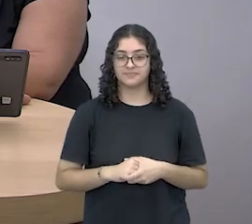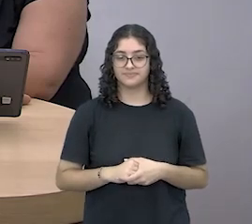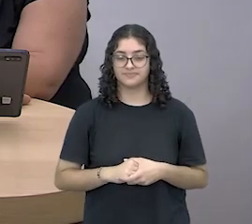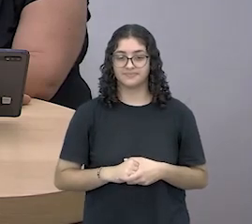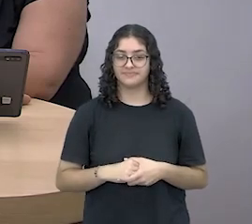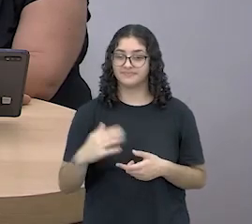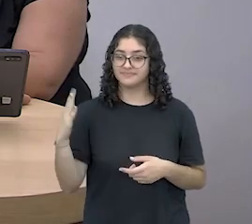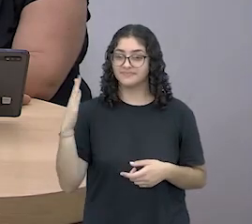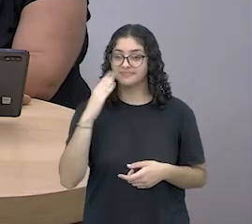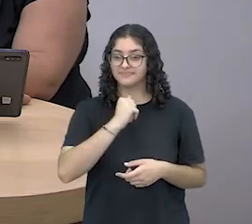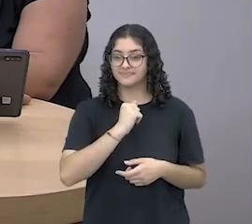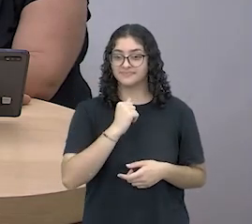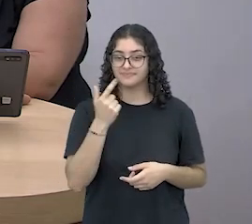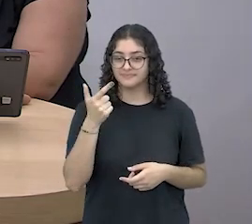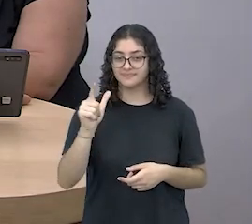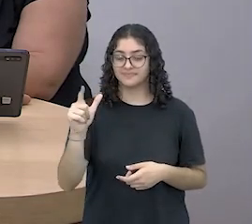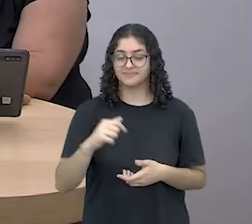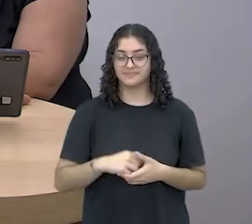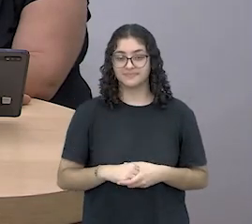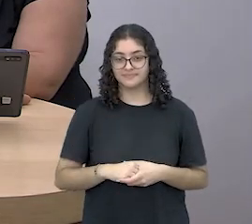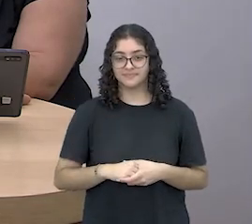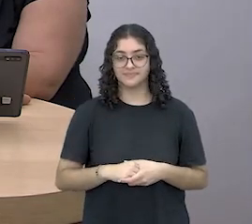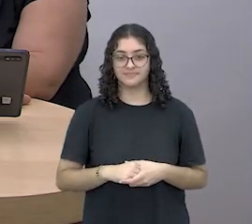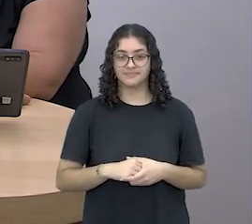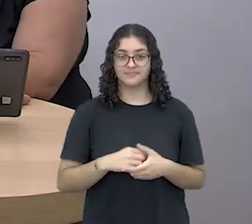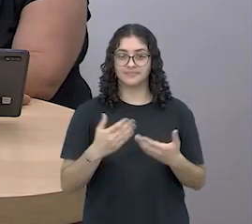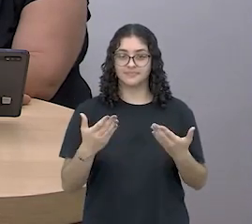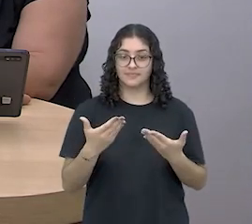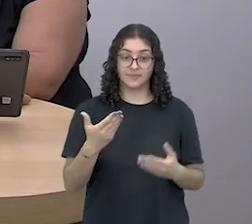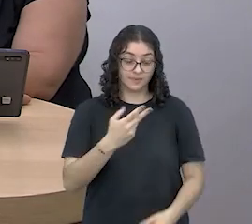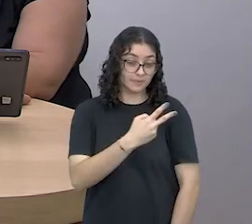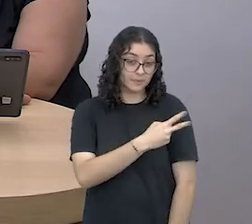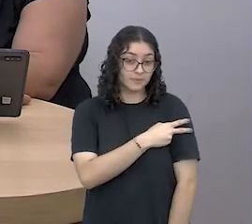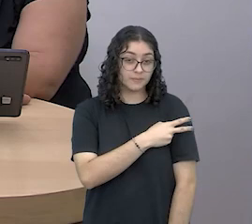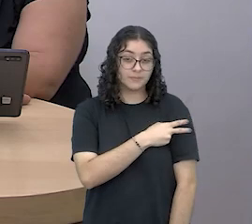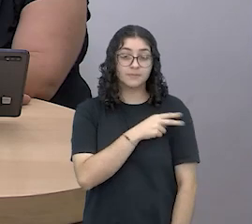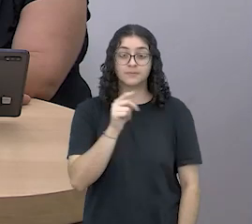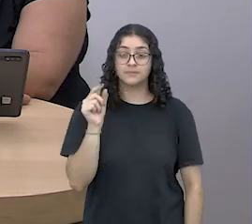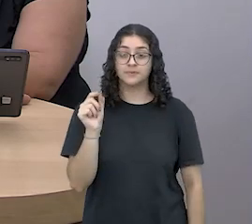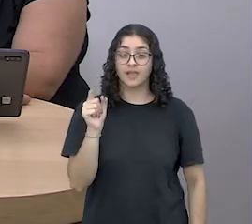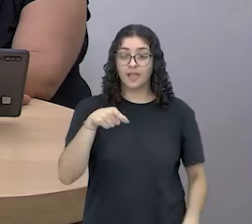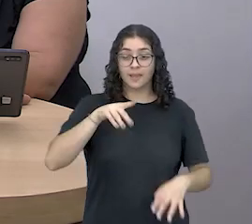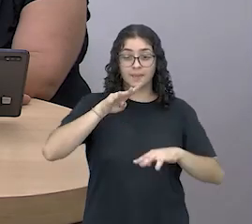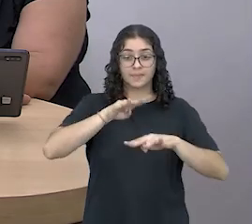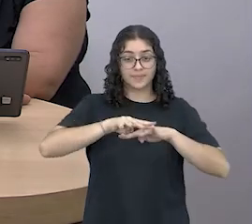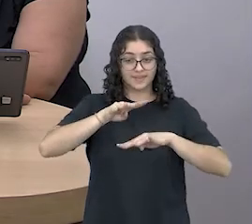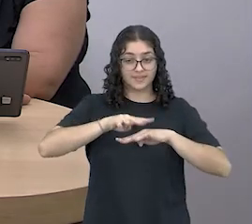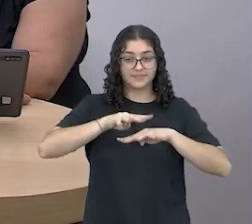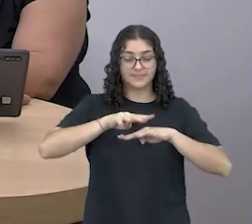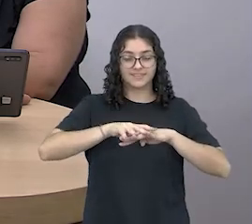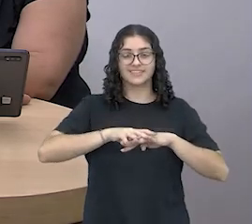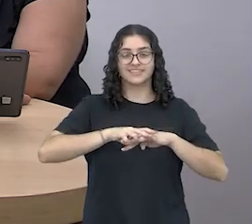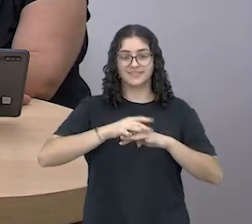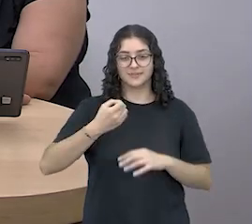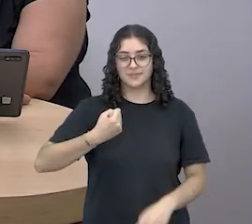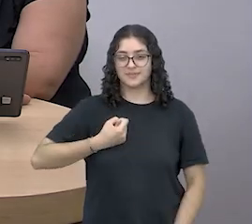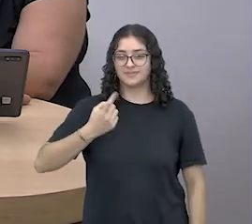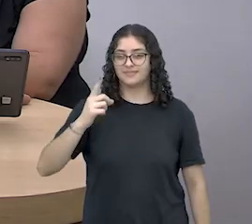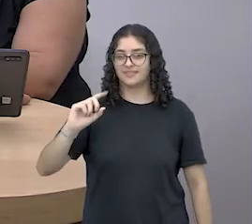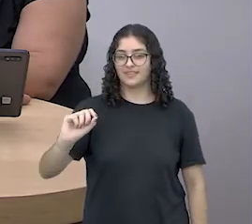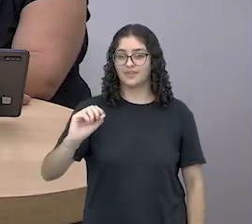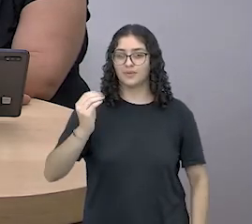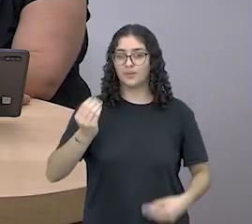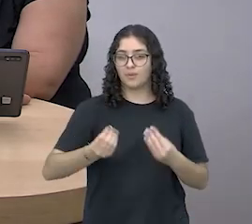Vamos ver mais um? É do segundo aninho, né? Lá a de matemática também, número 10.